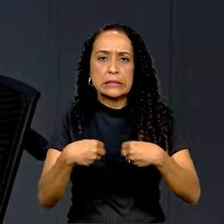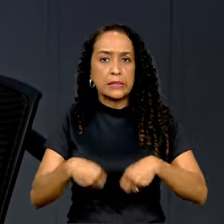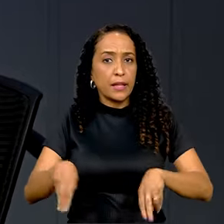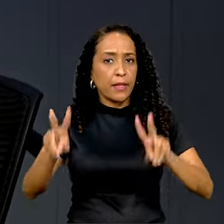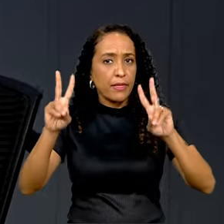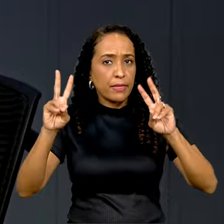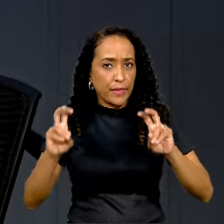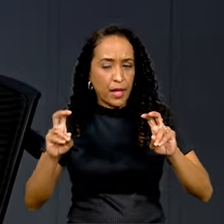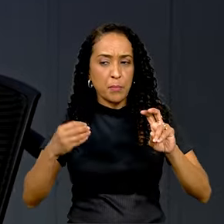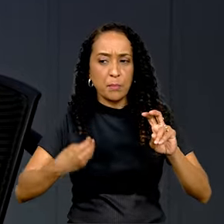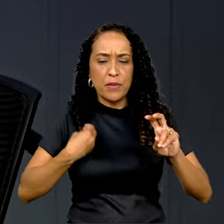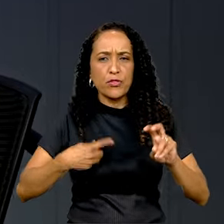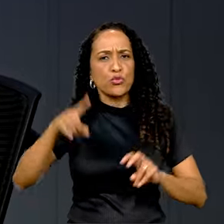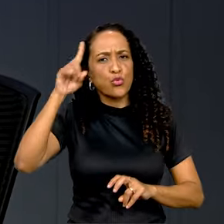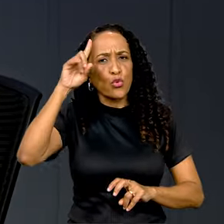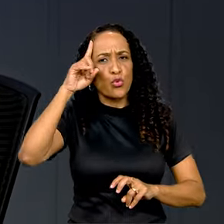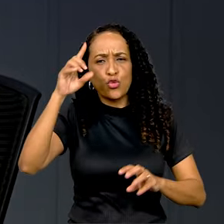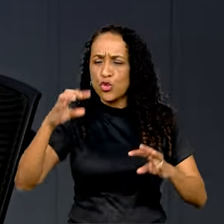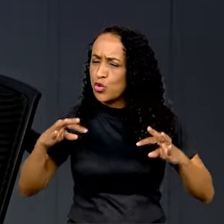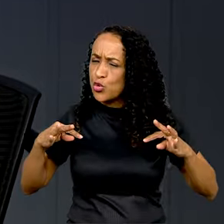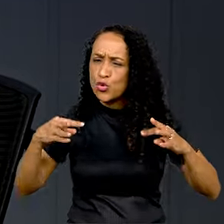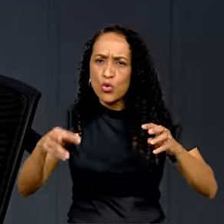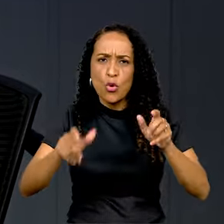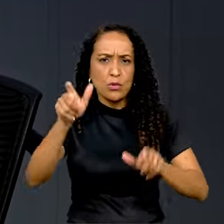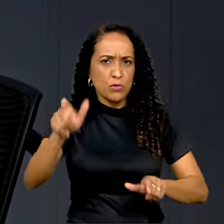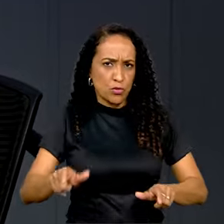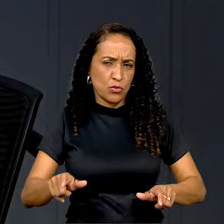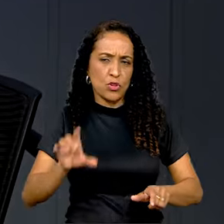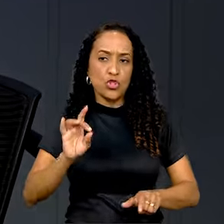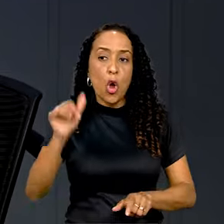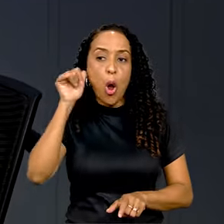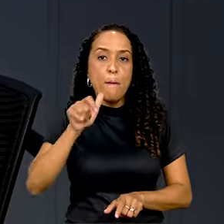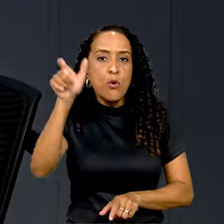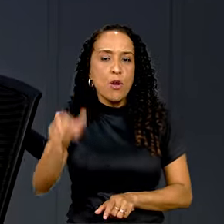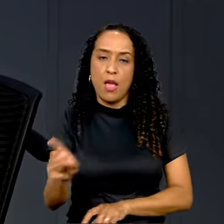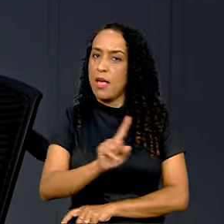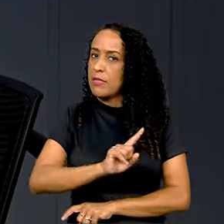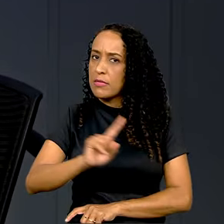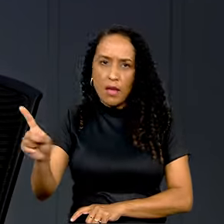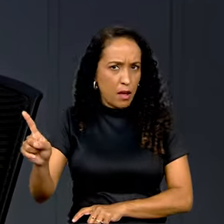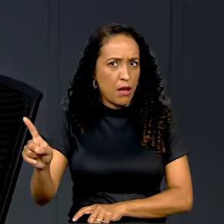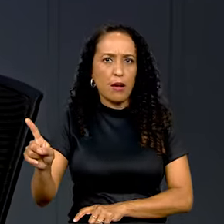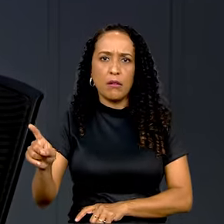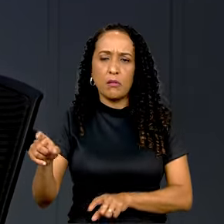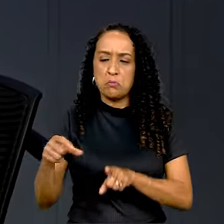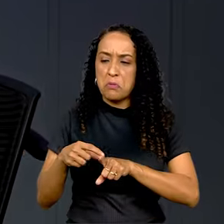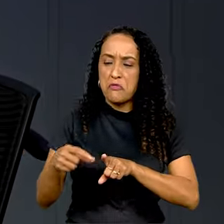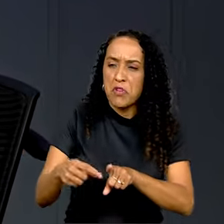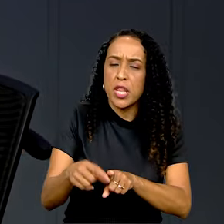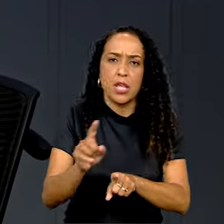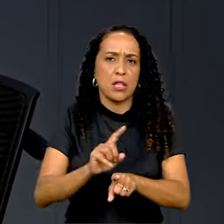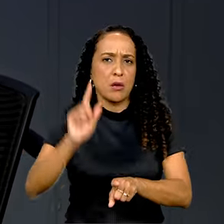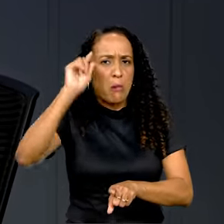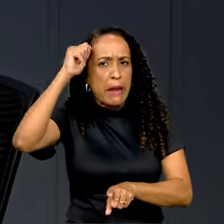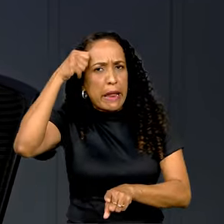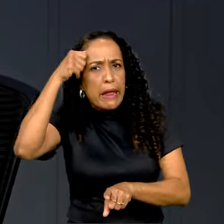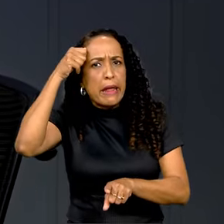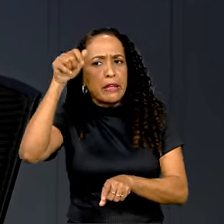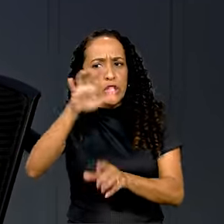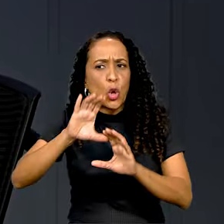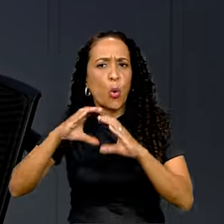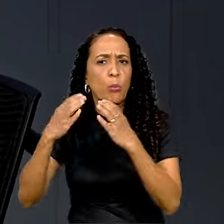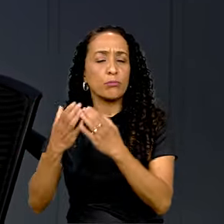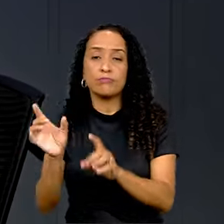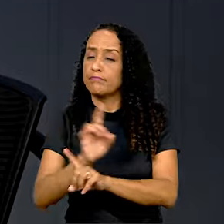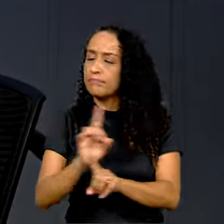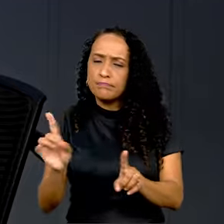eh pra vida cotidiana de todo mundo não só das mulheres das mulheres de Periferia das mulheres negras das mulheres nas